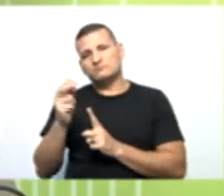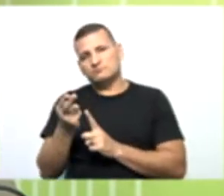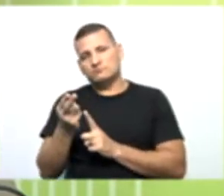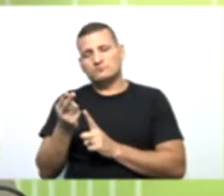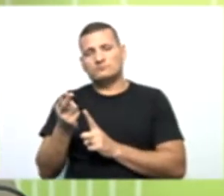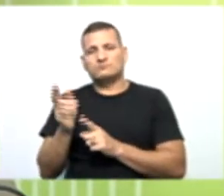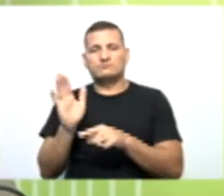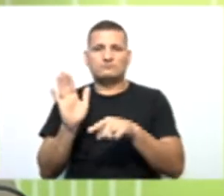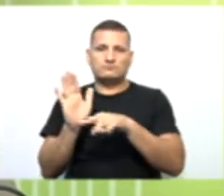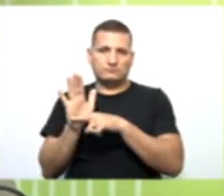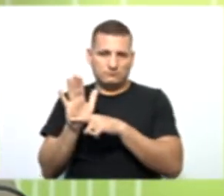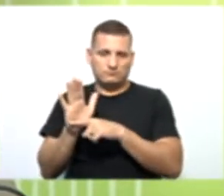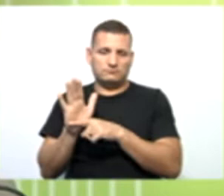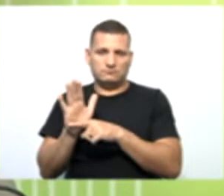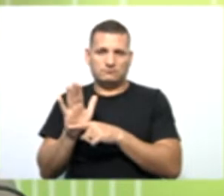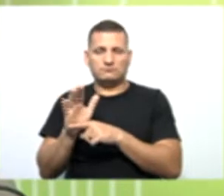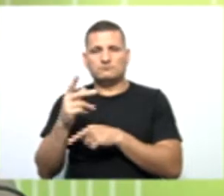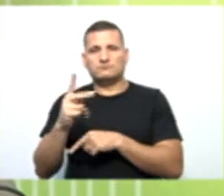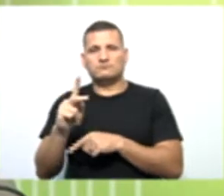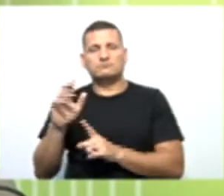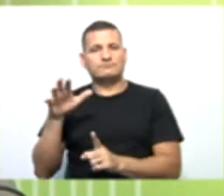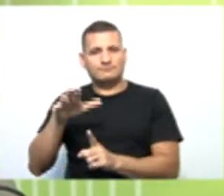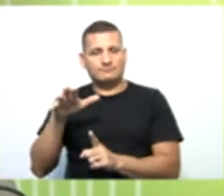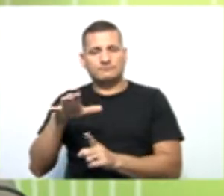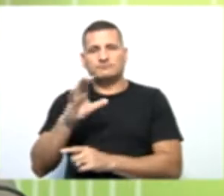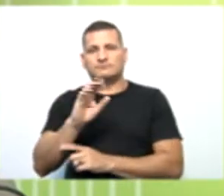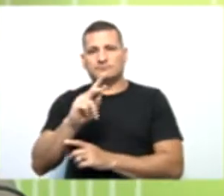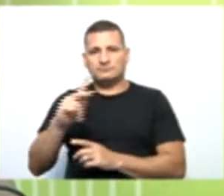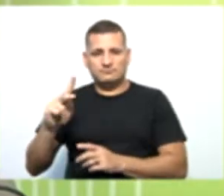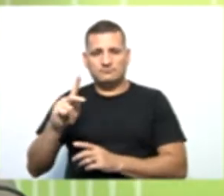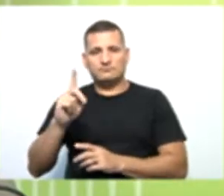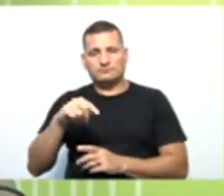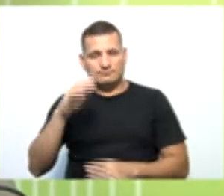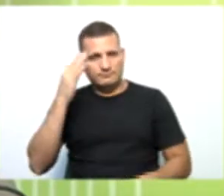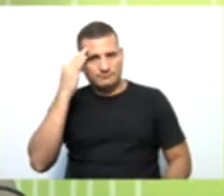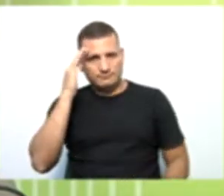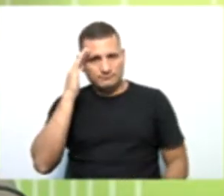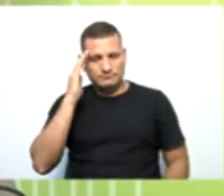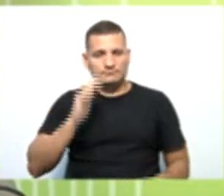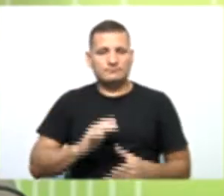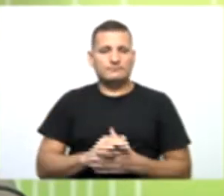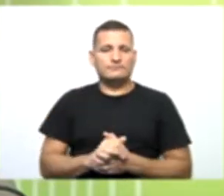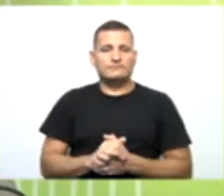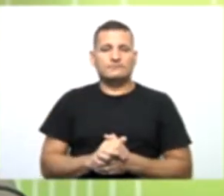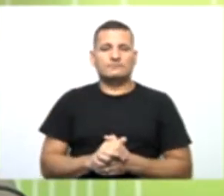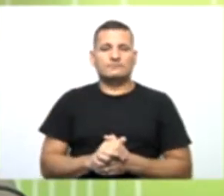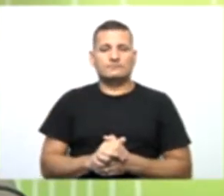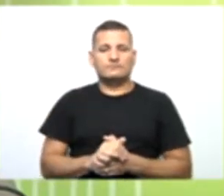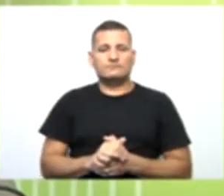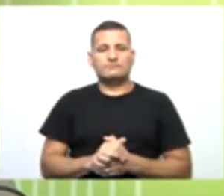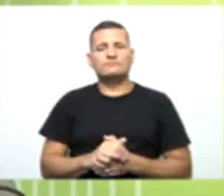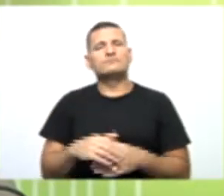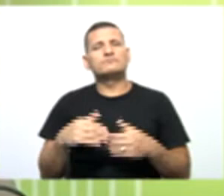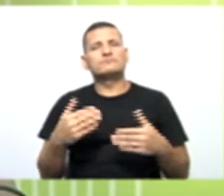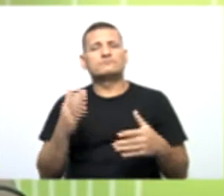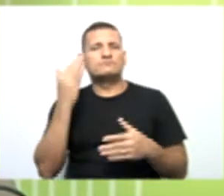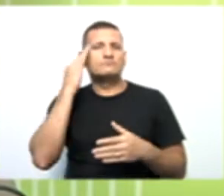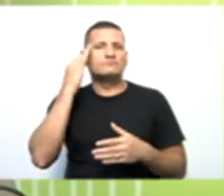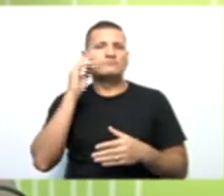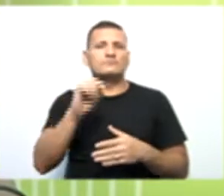negativa a sua cooperativa. Esse seria o entendimento. Então vamos entender o que é